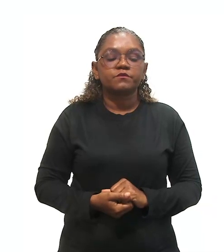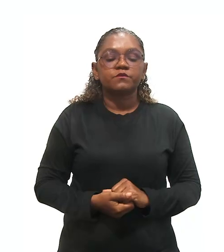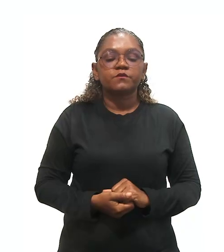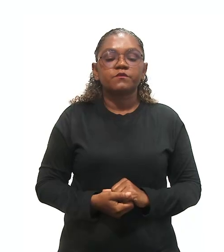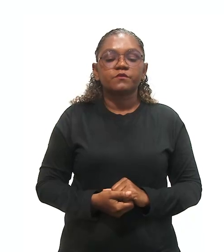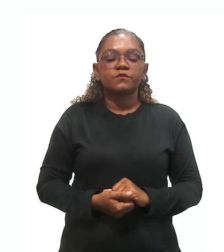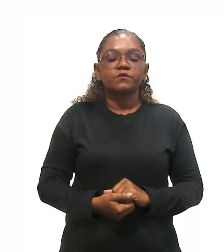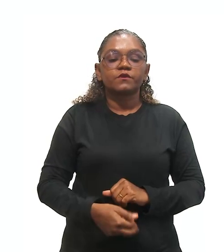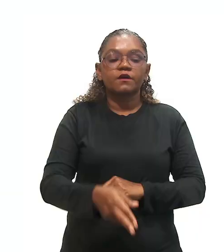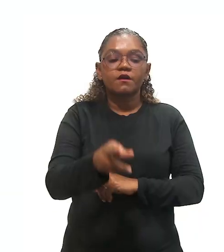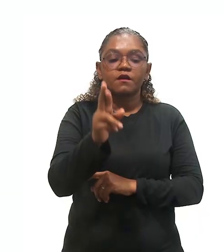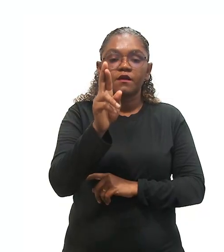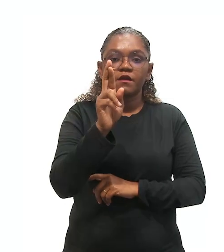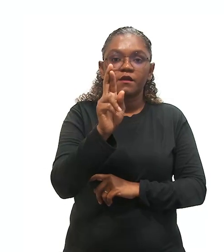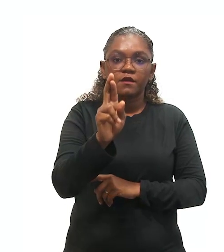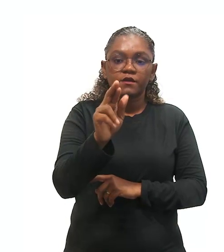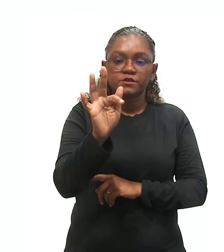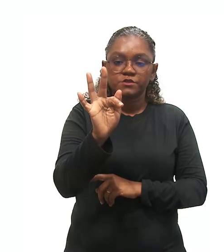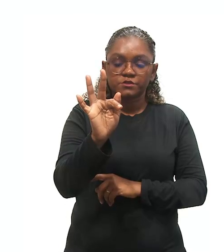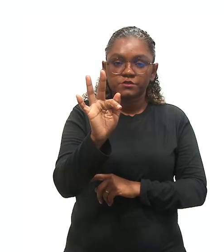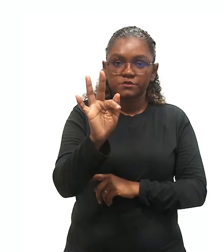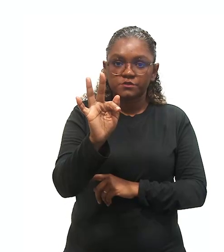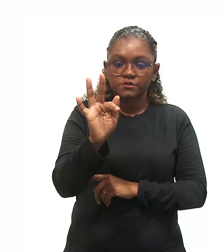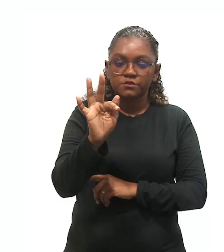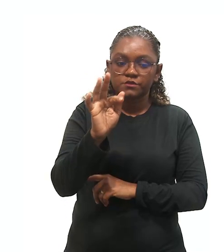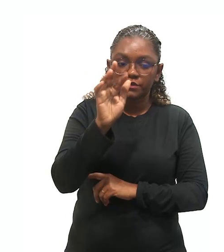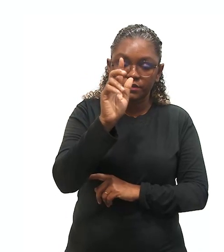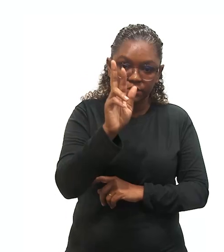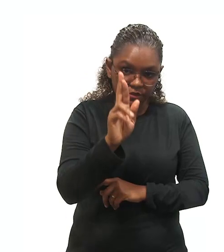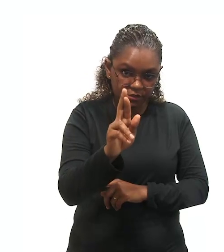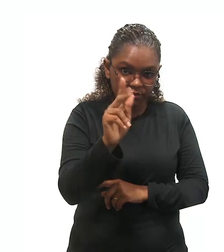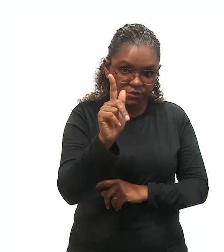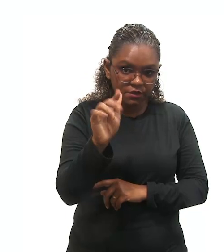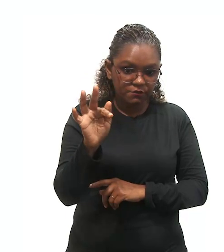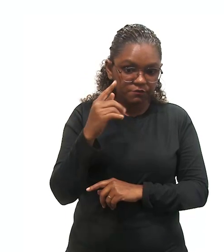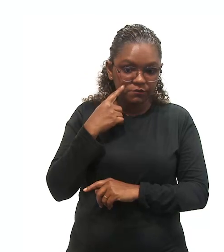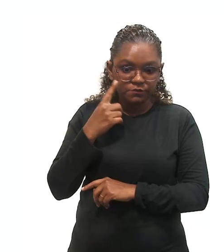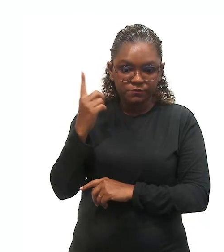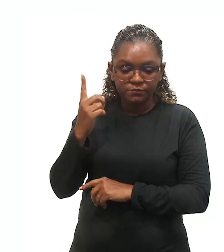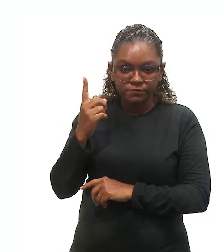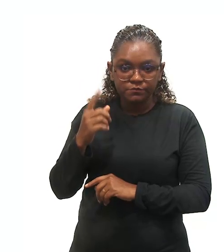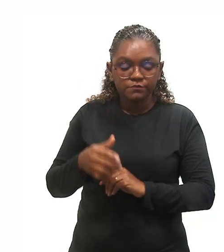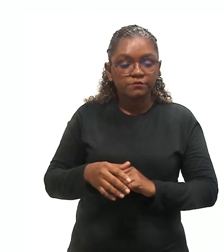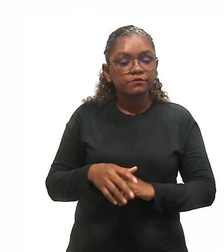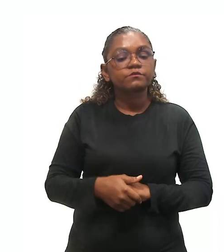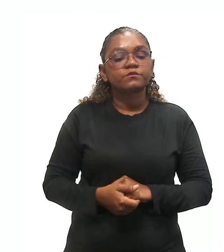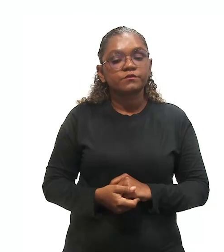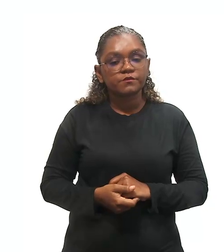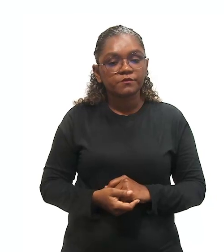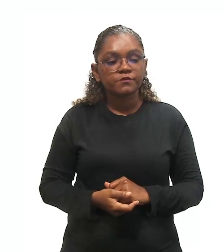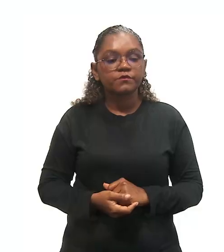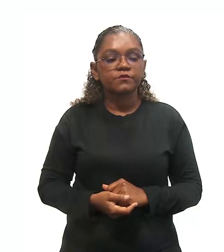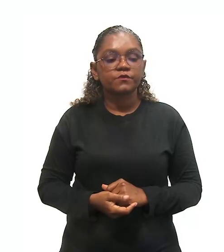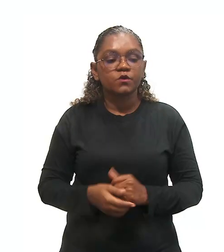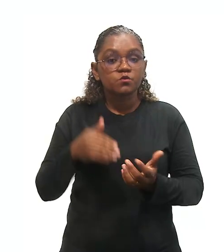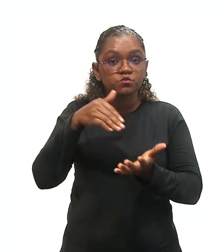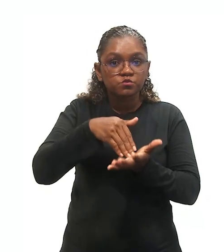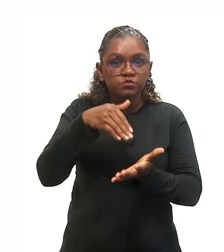de execução orçamentária e do relatório de gestão fiscal. Esse aqui, no